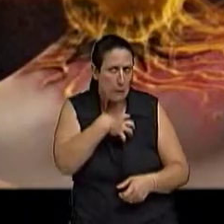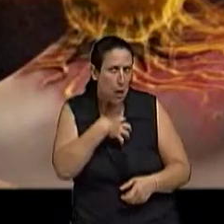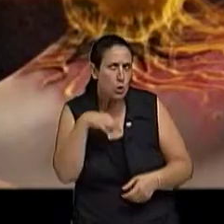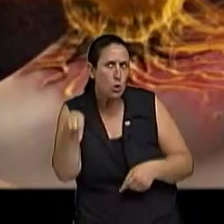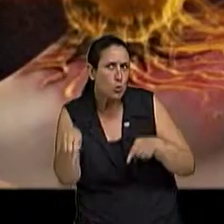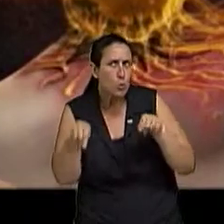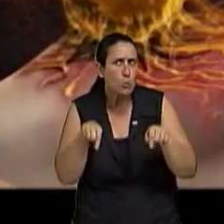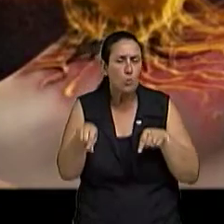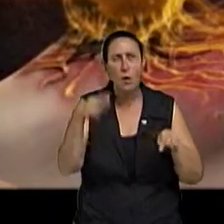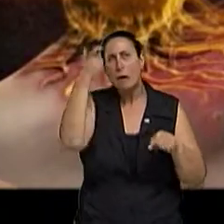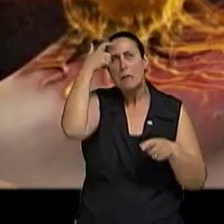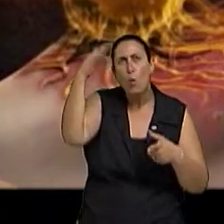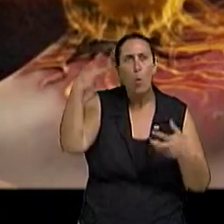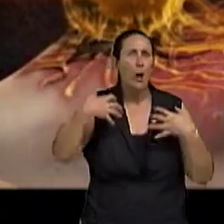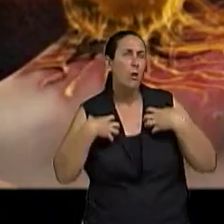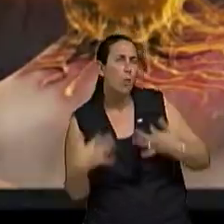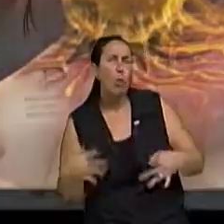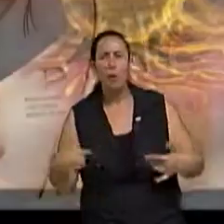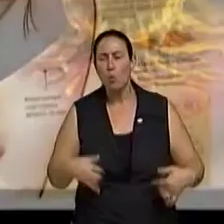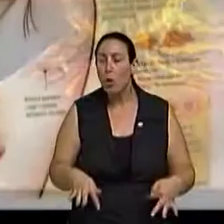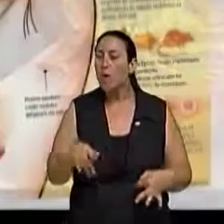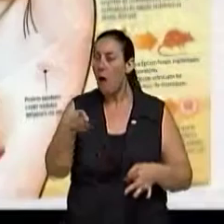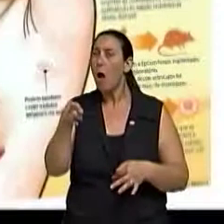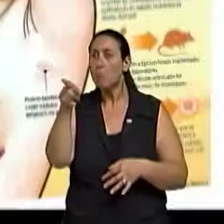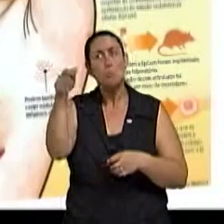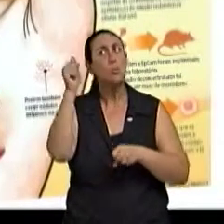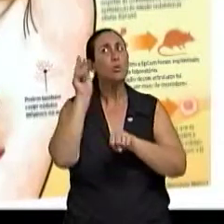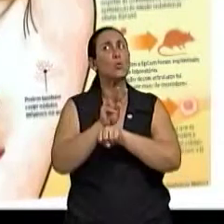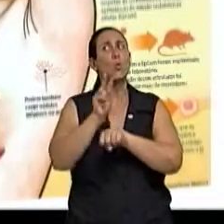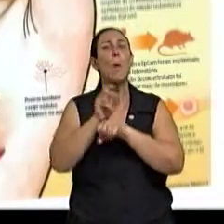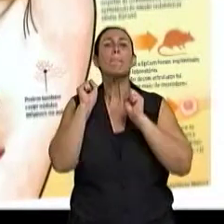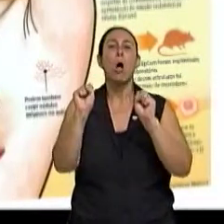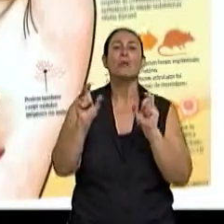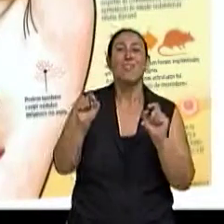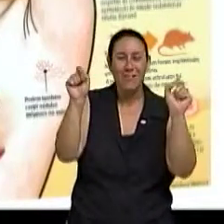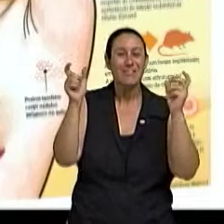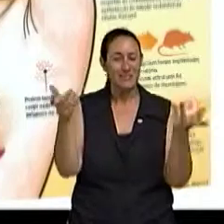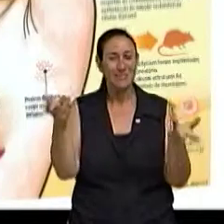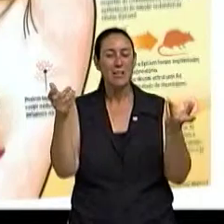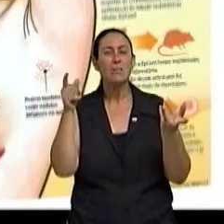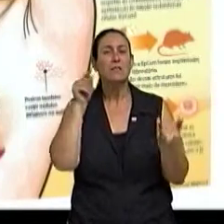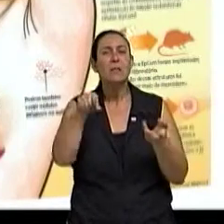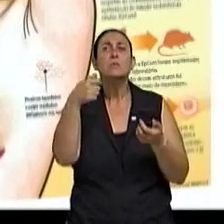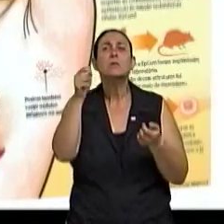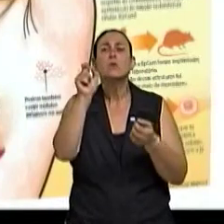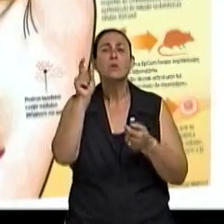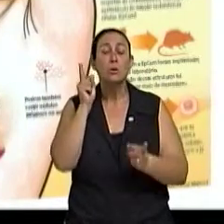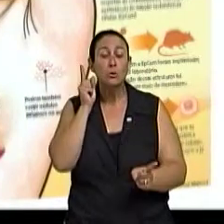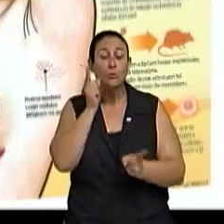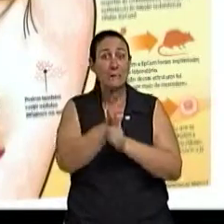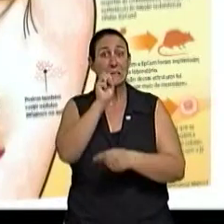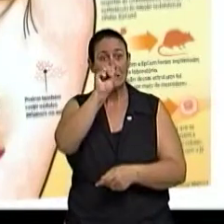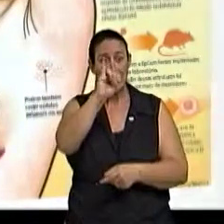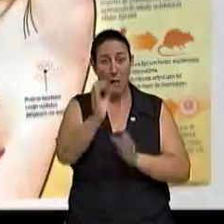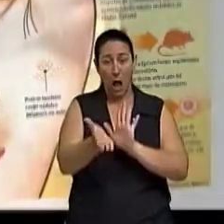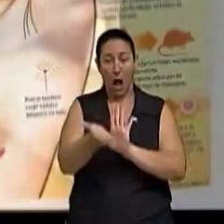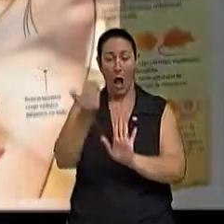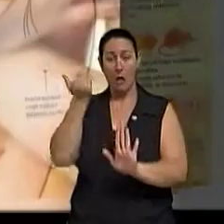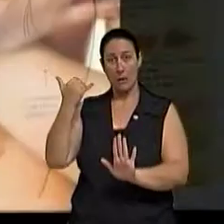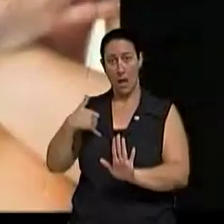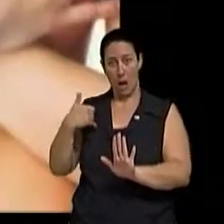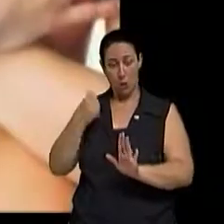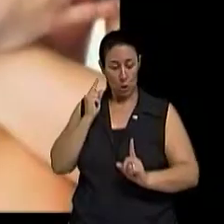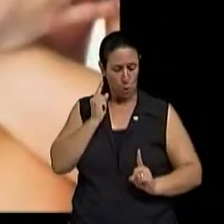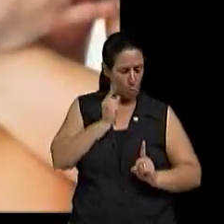esses casos, né, doutor? E, como o senhor já falou, a questão da localização precoce do tumor,